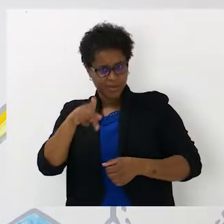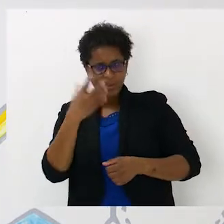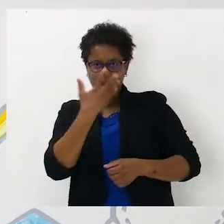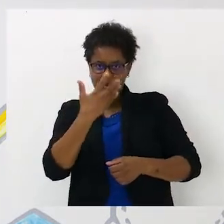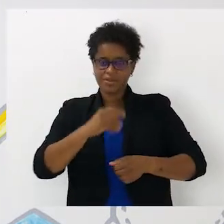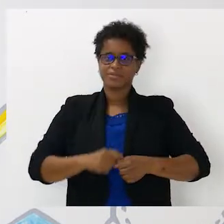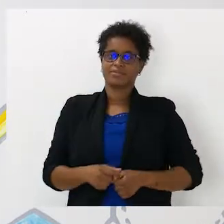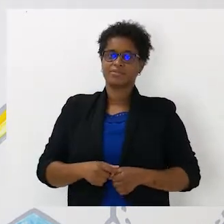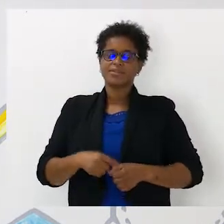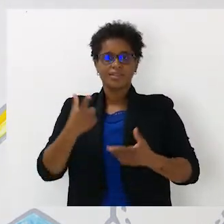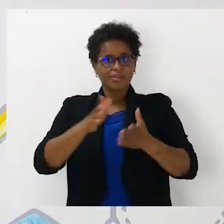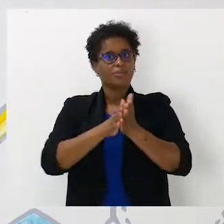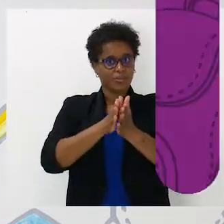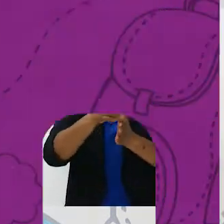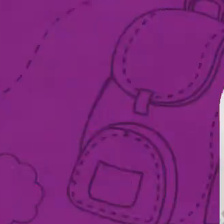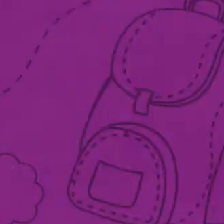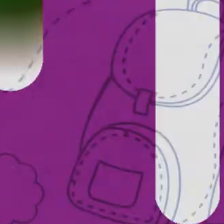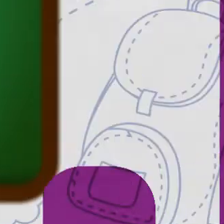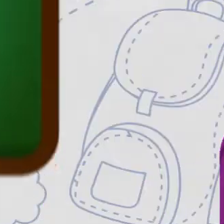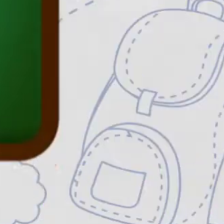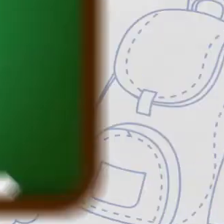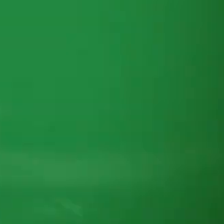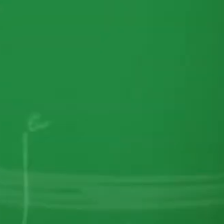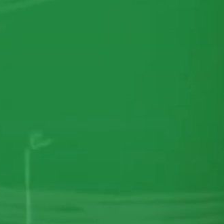aulas e desfrutem.